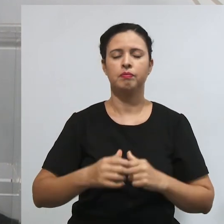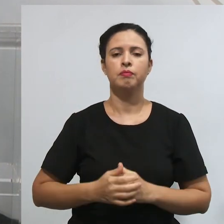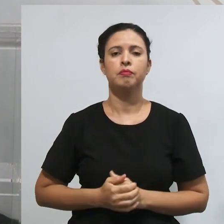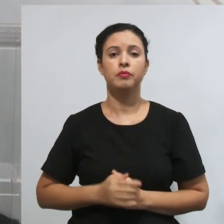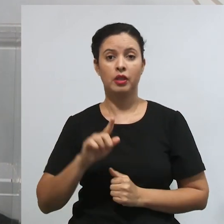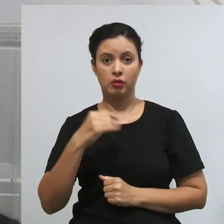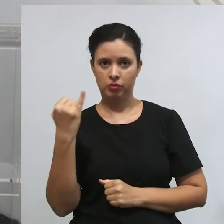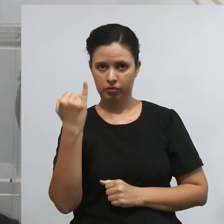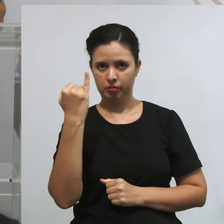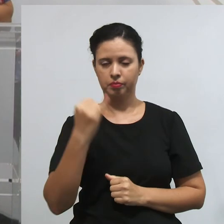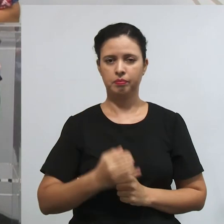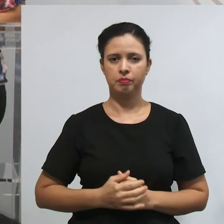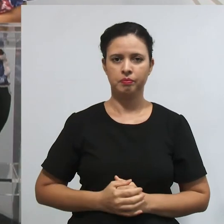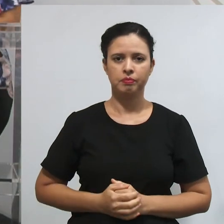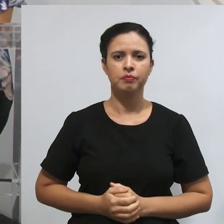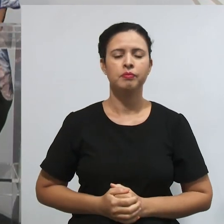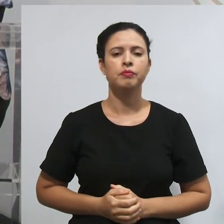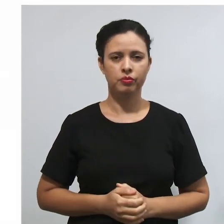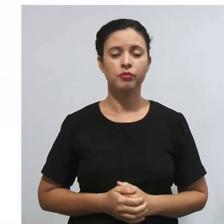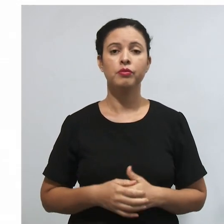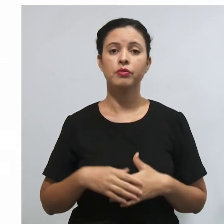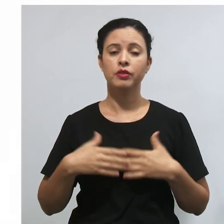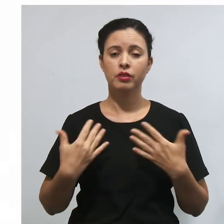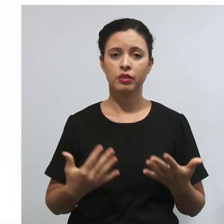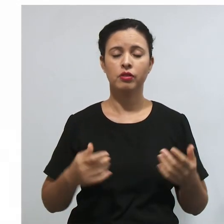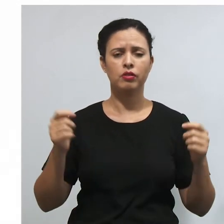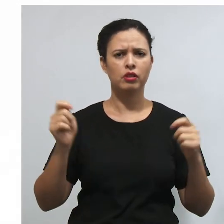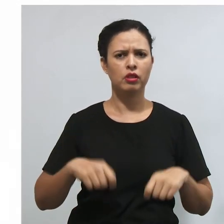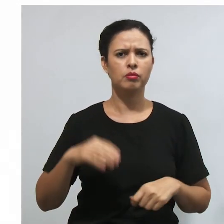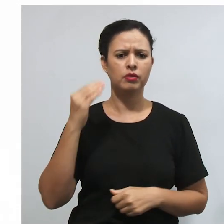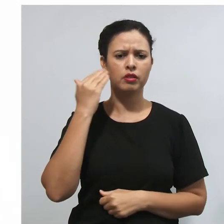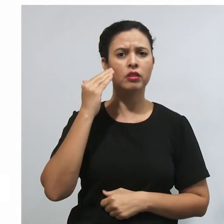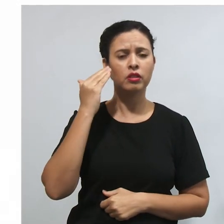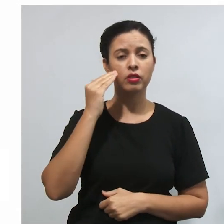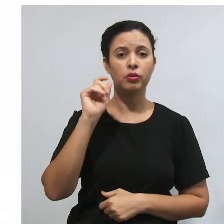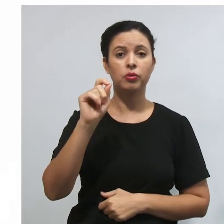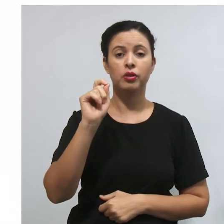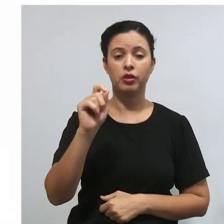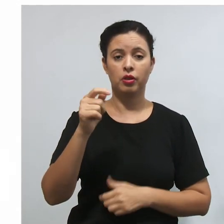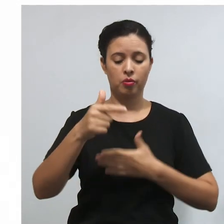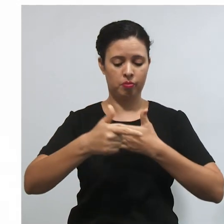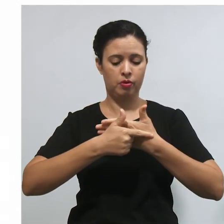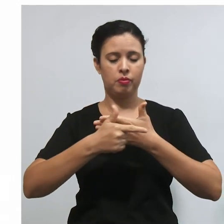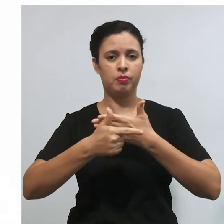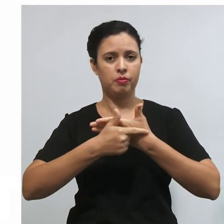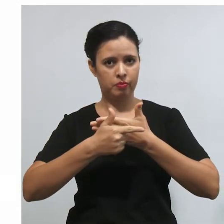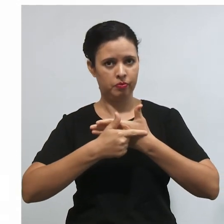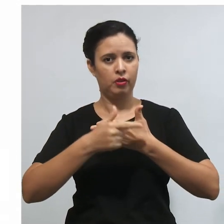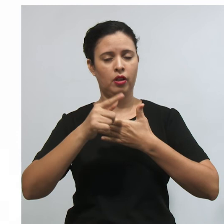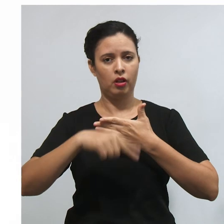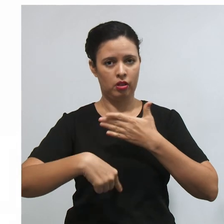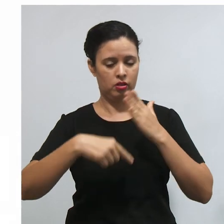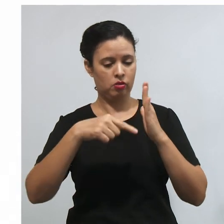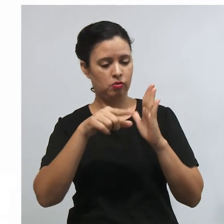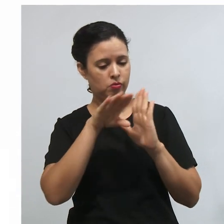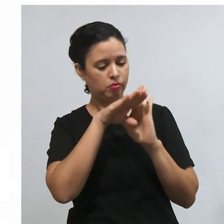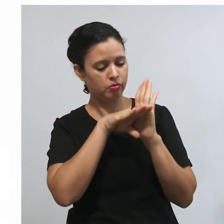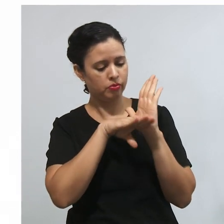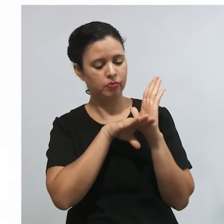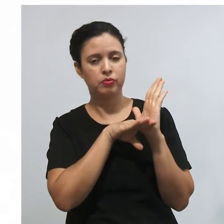Isso é importante. Ainda podemos entender esse papel, né, do planejamento, ele